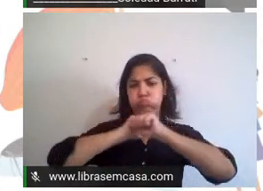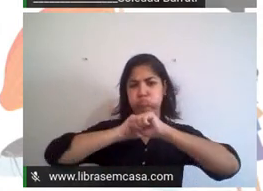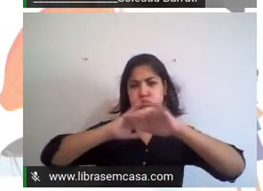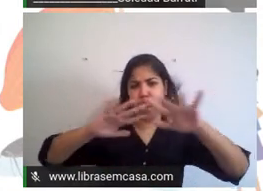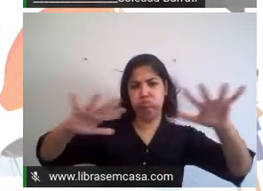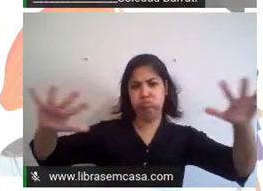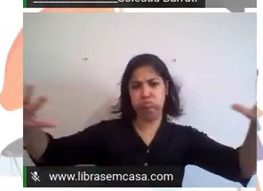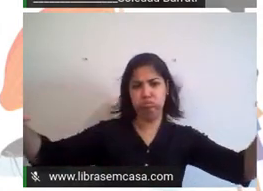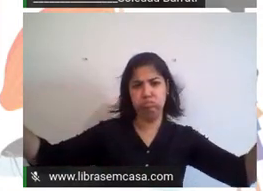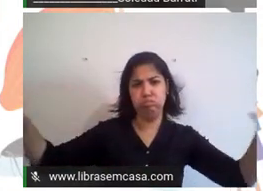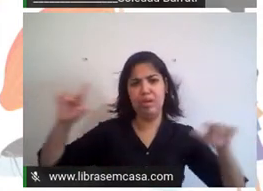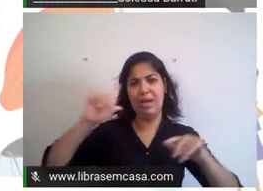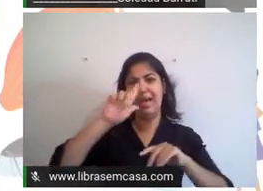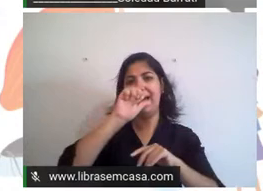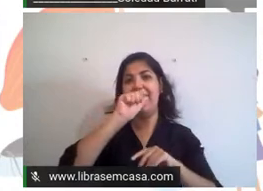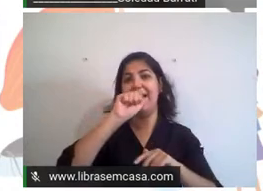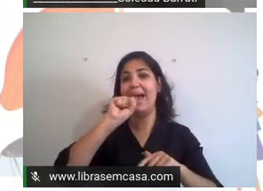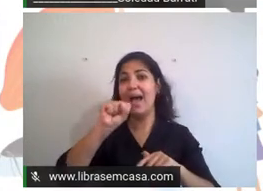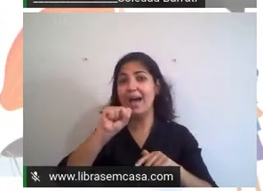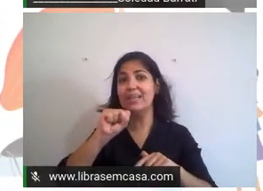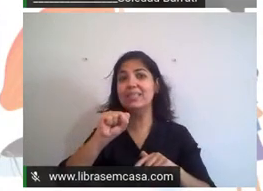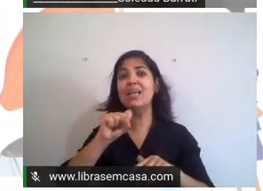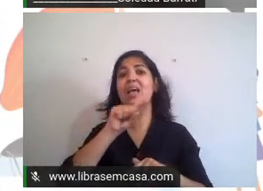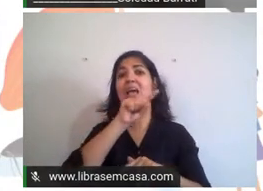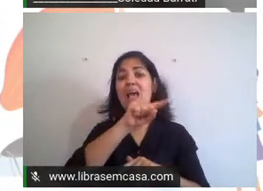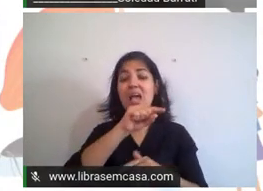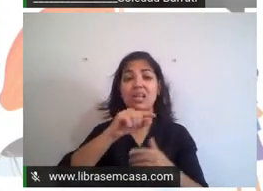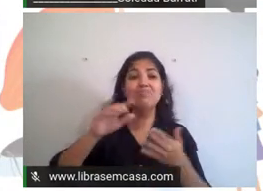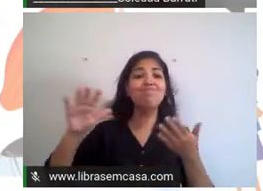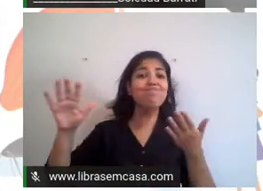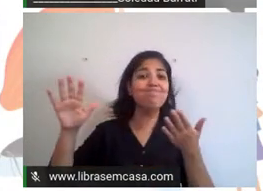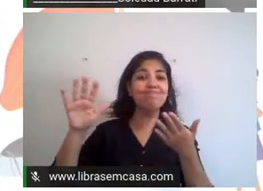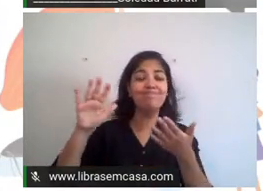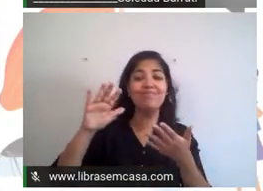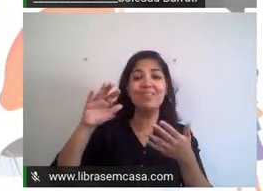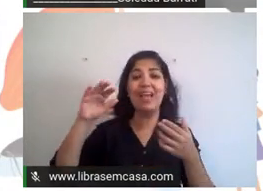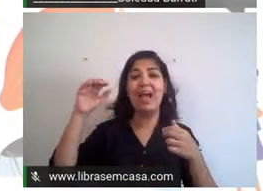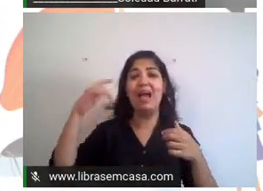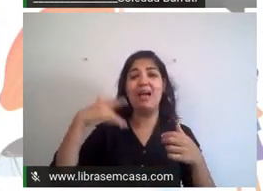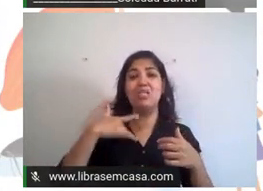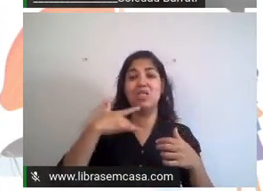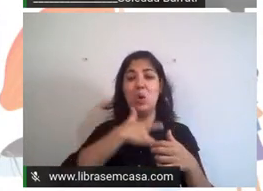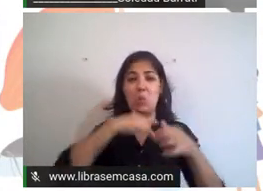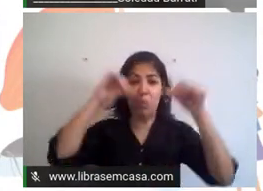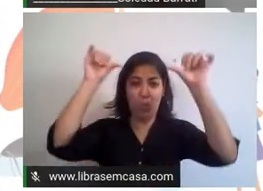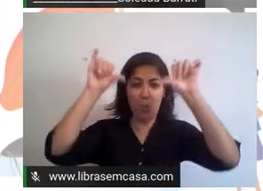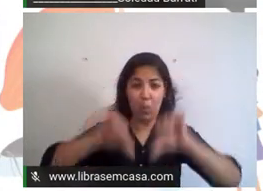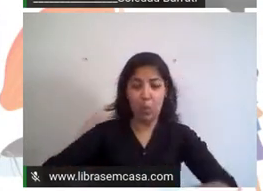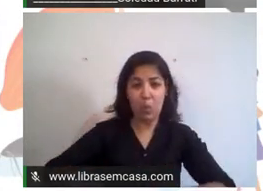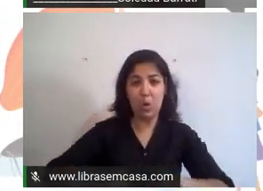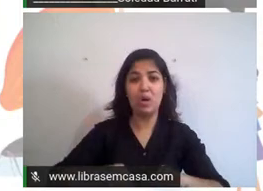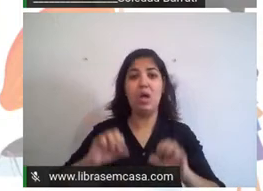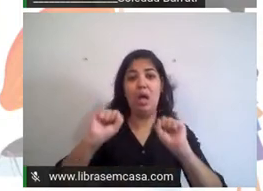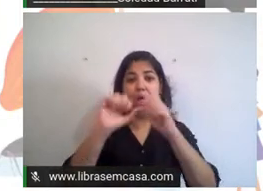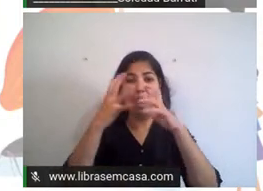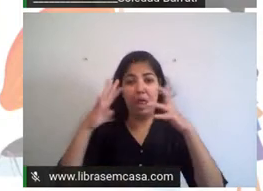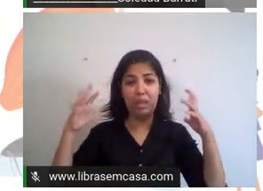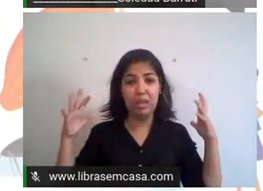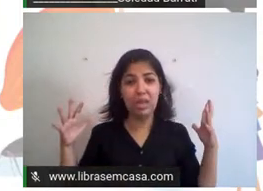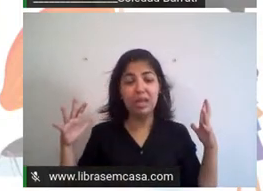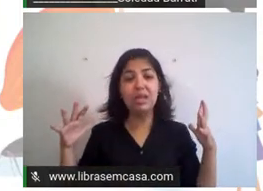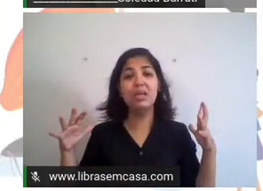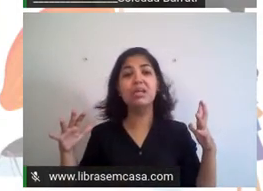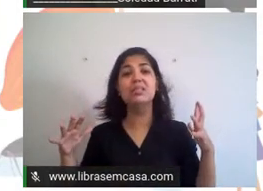os brasileiros, africanos e até do índio, que nunca teve contato com o homem branco, porque esse índio está sentindo as